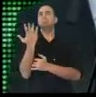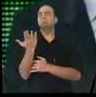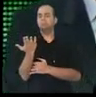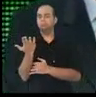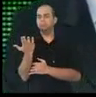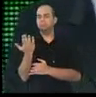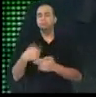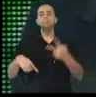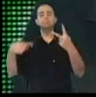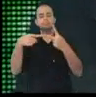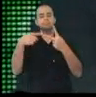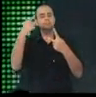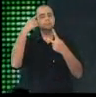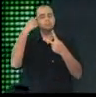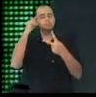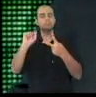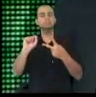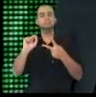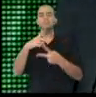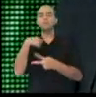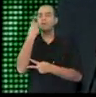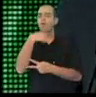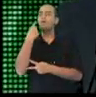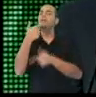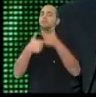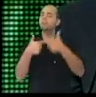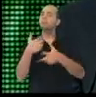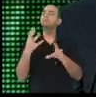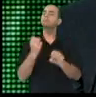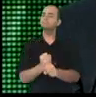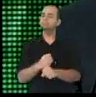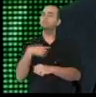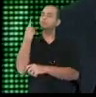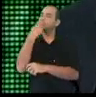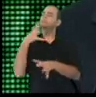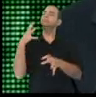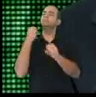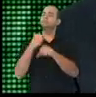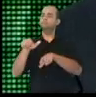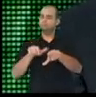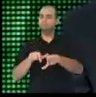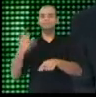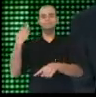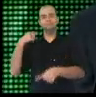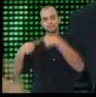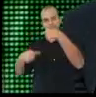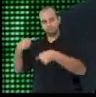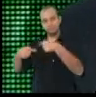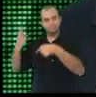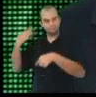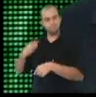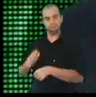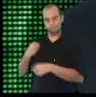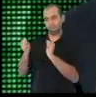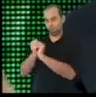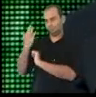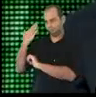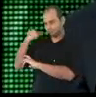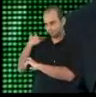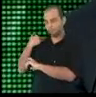a respeito de jornada de trabalho. Jornada de trabalho foi muito discutido na Constituinte, você estava lá. Esse foi um